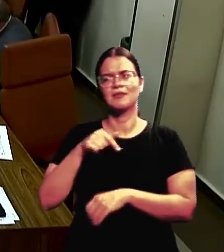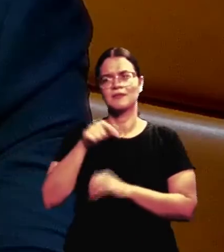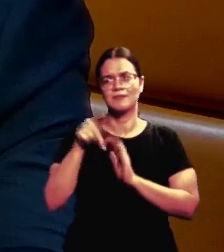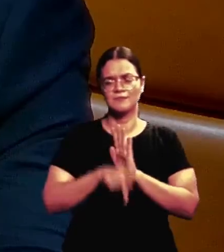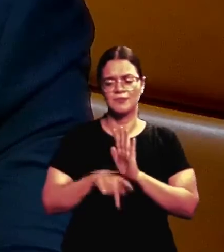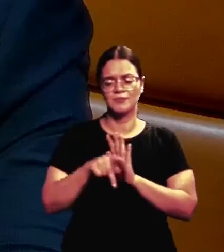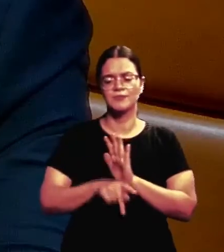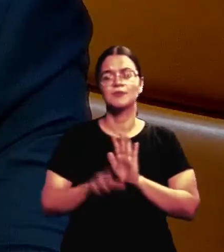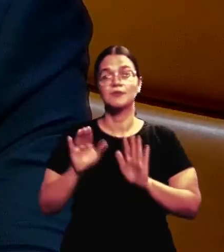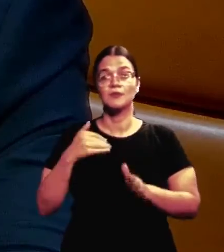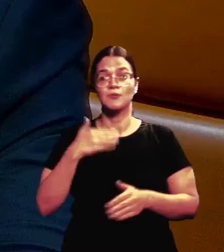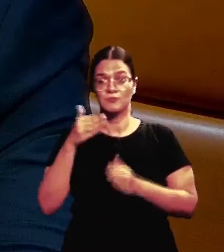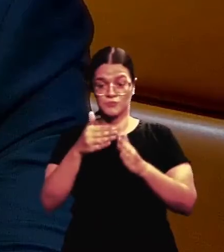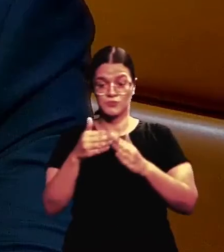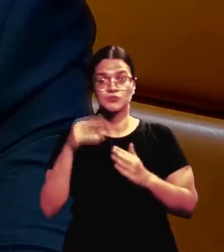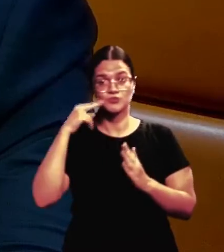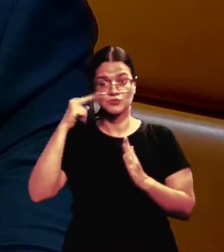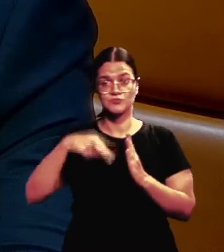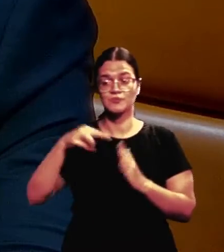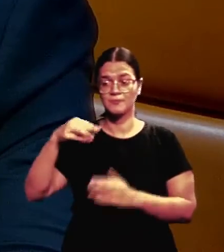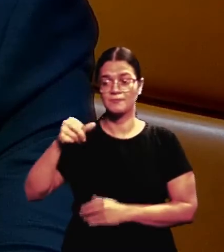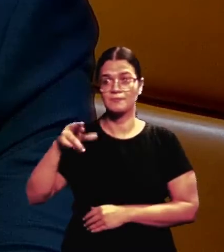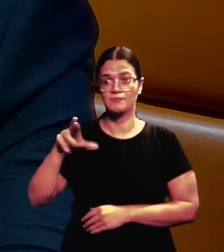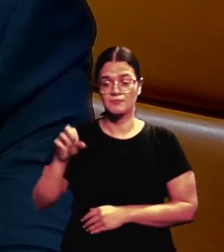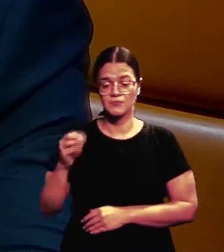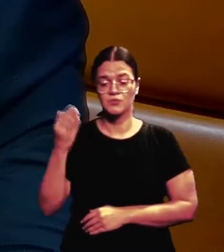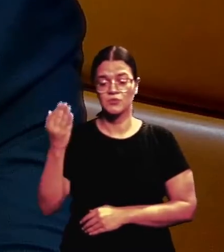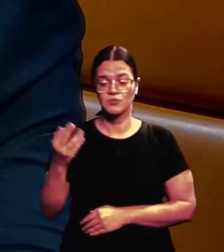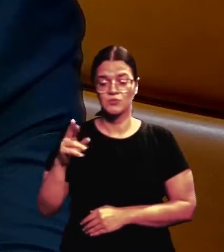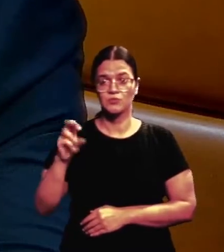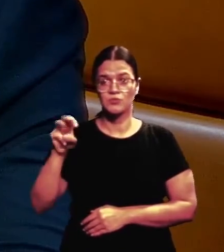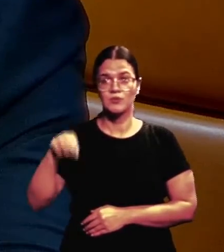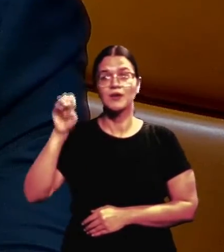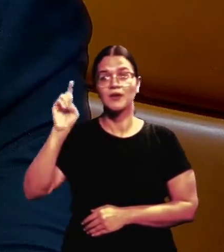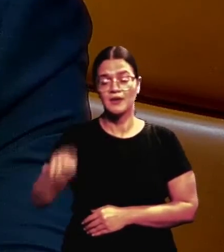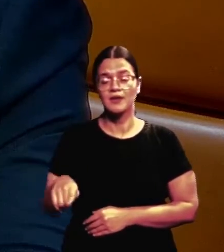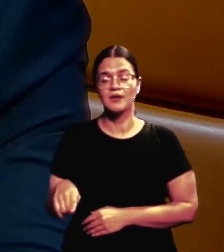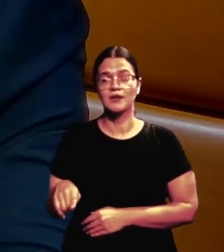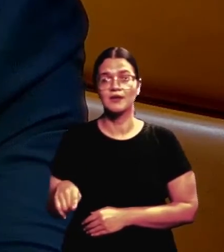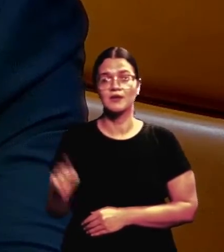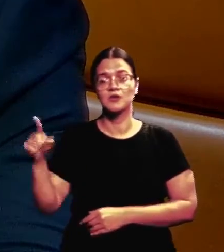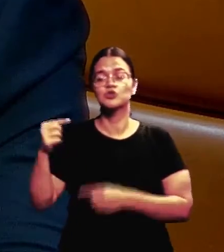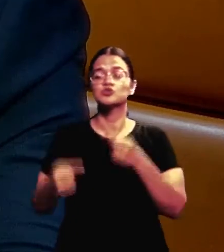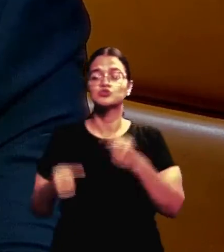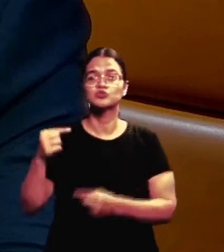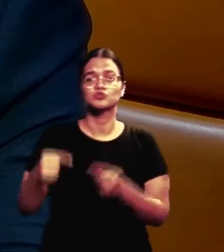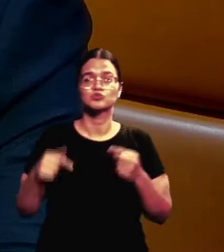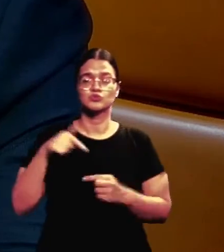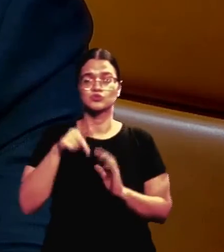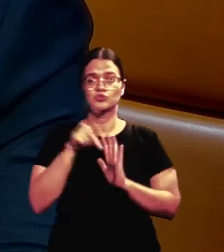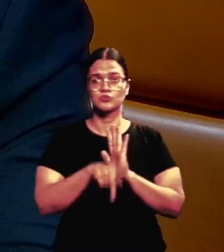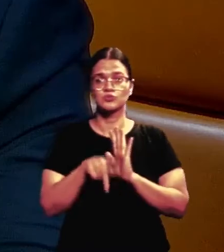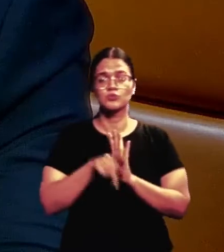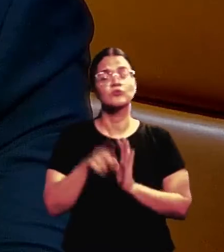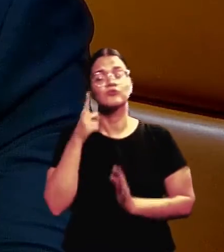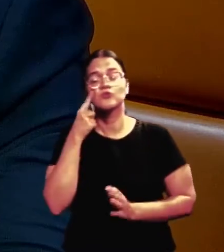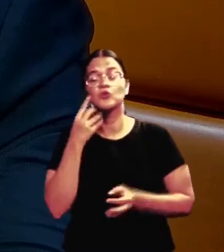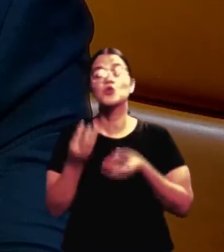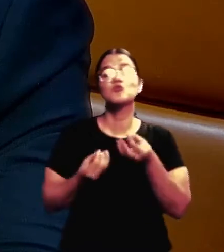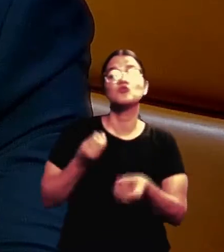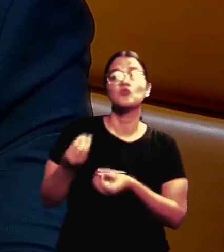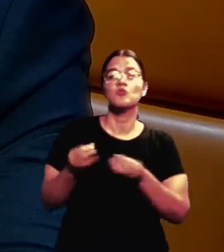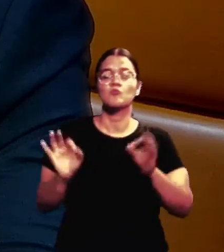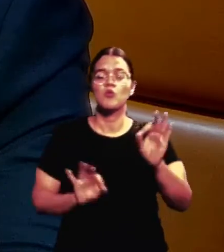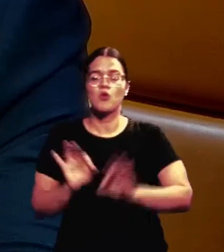projeto. A questão do pedido de vista do vereador novo, vereador Mauro Rubi, é para a gente, de uma certa forma, discutir o projeto, ver como é que está sendo